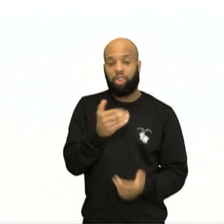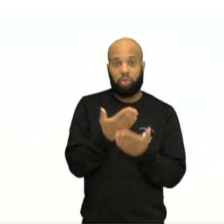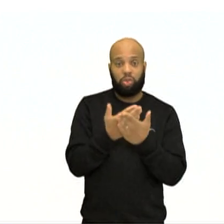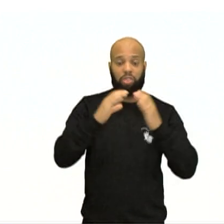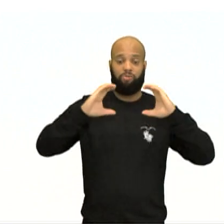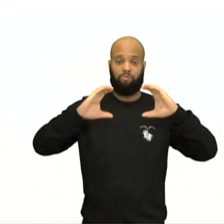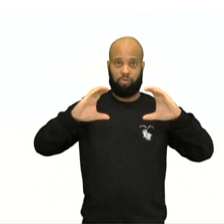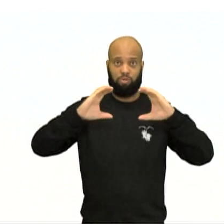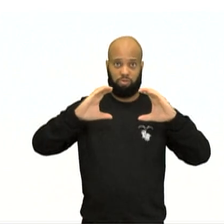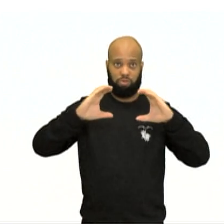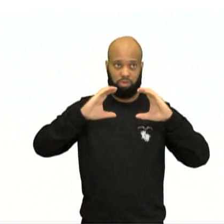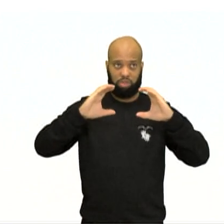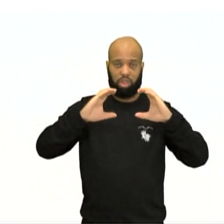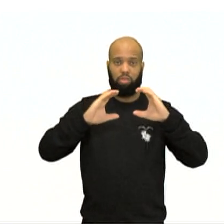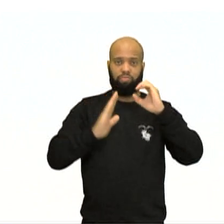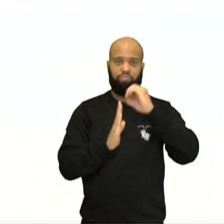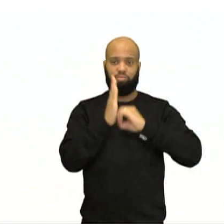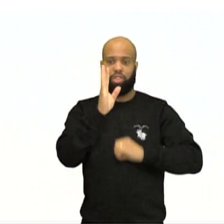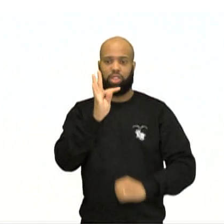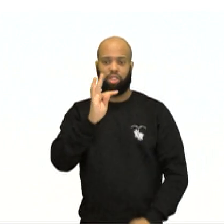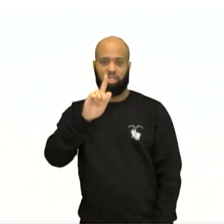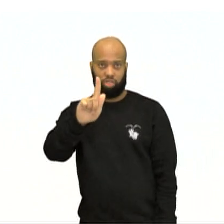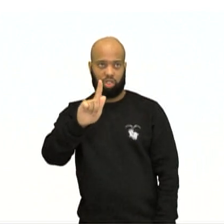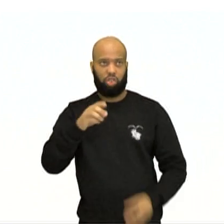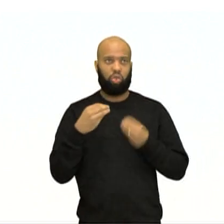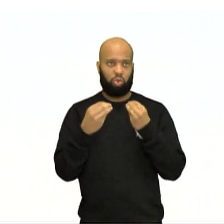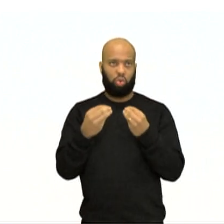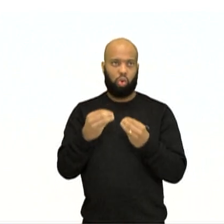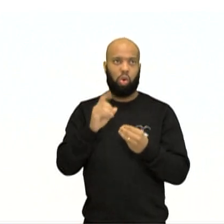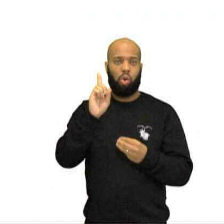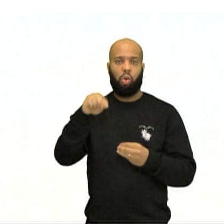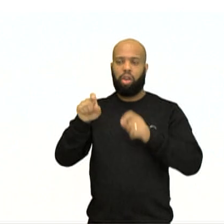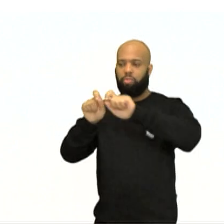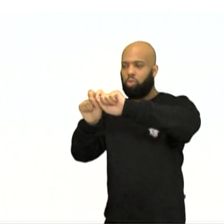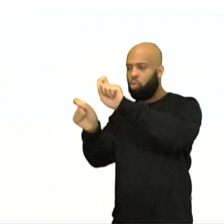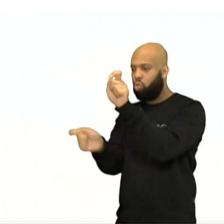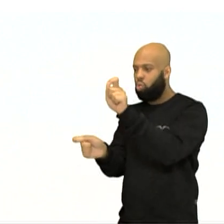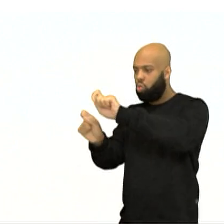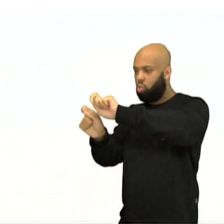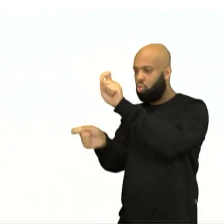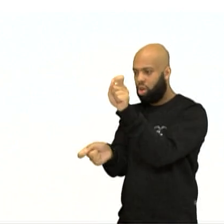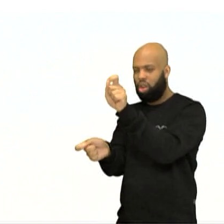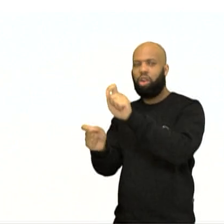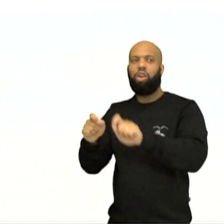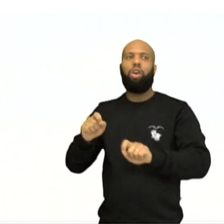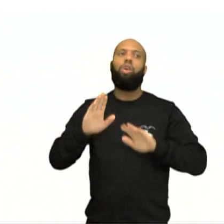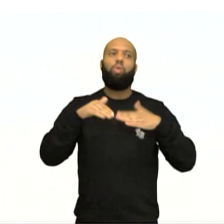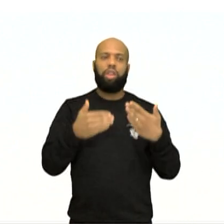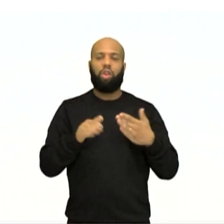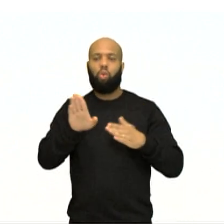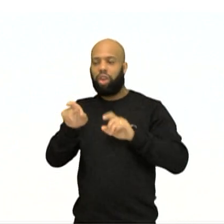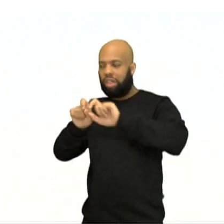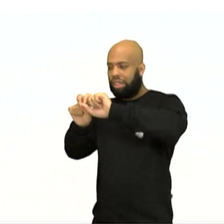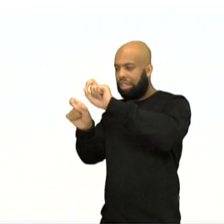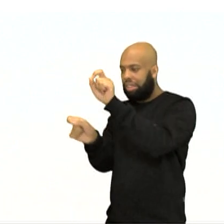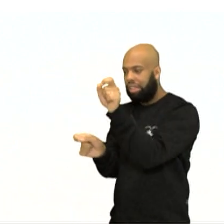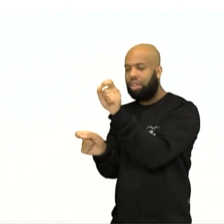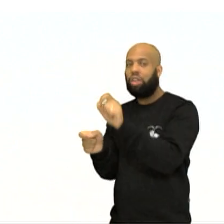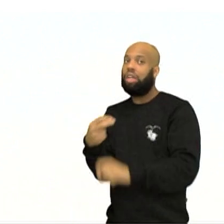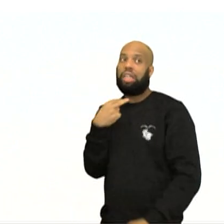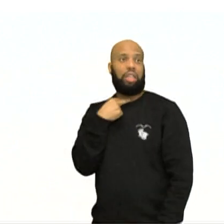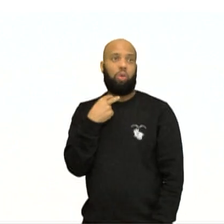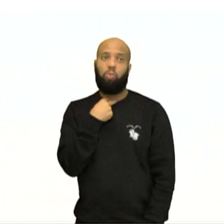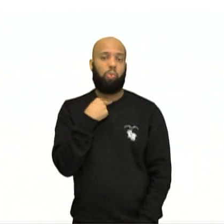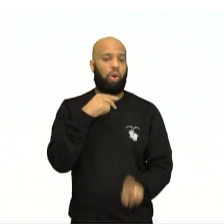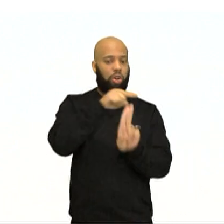função tangente, então ela é definida pela tangente de um arco, em que esse arco não pode ser π